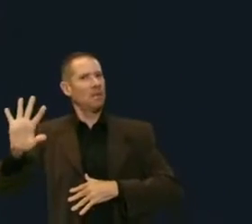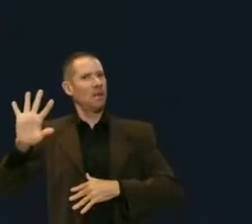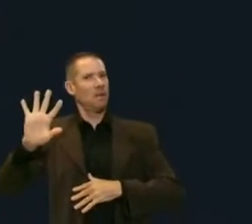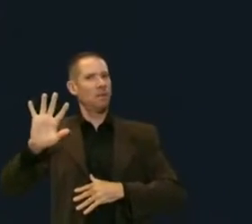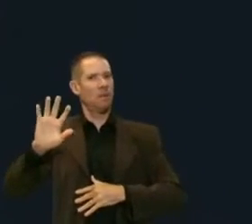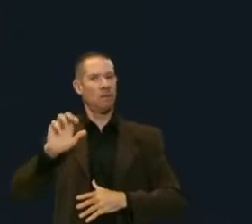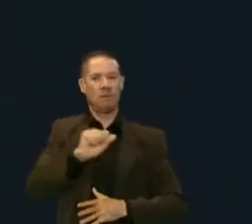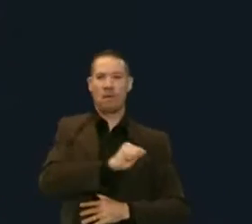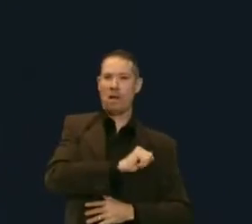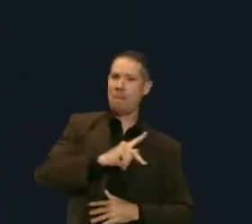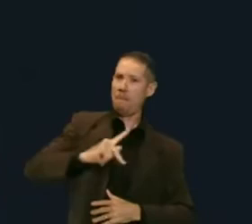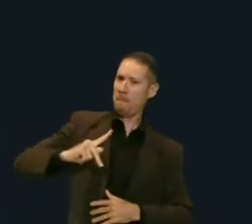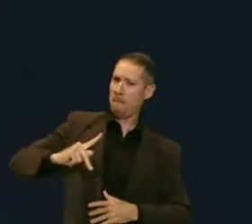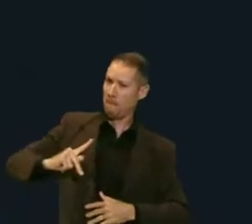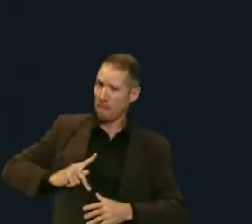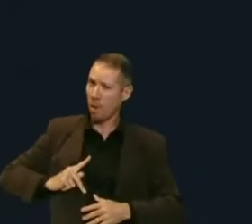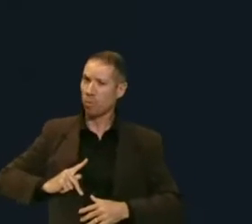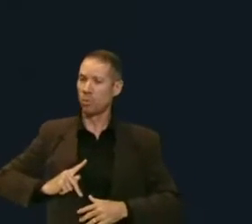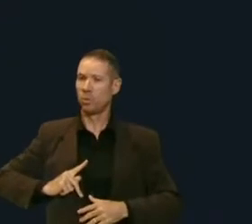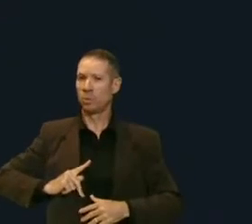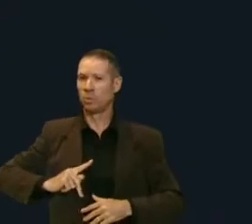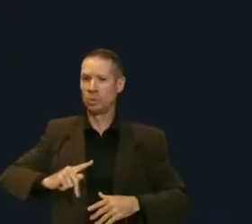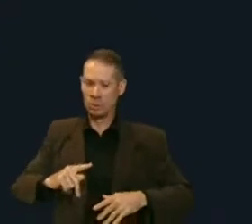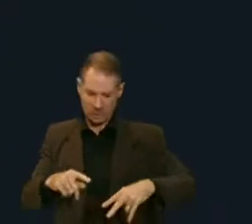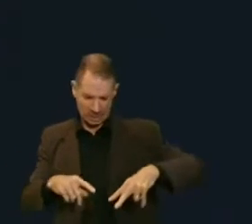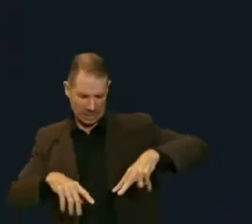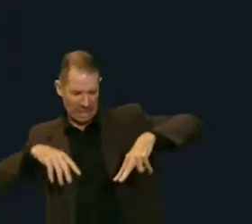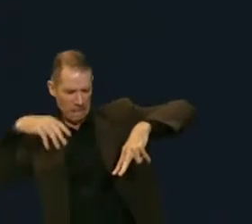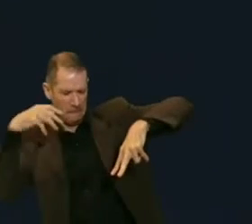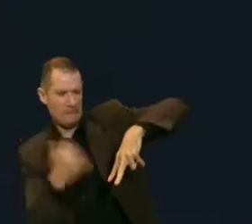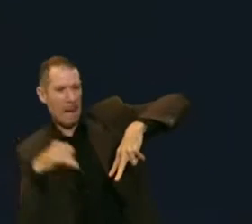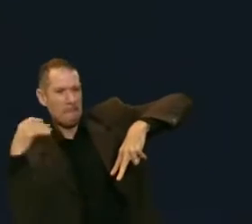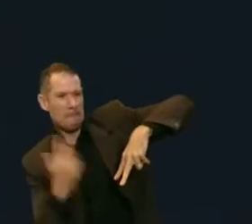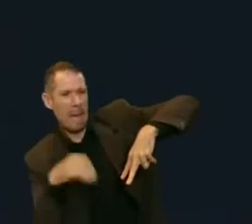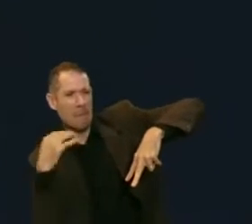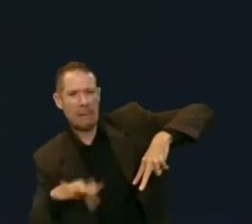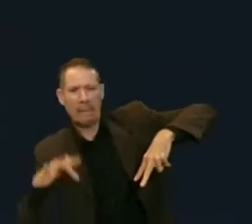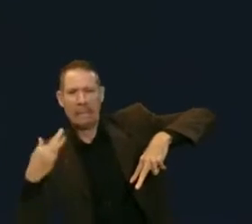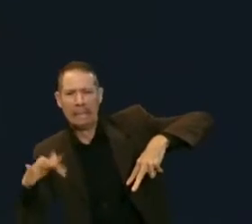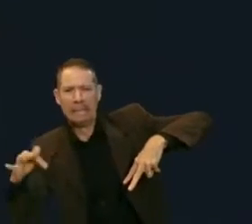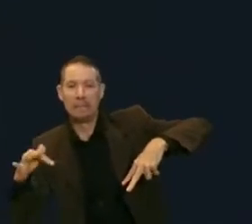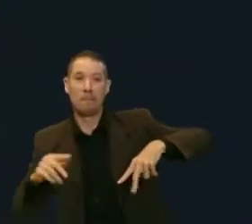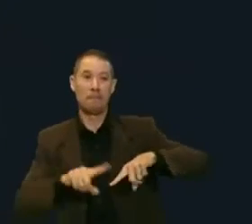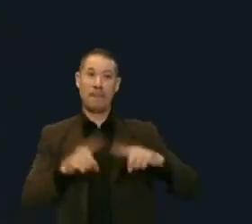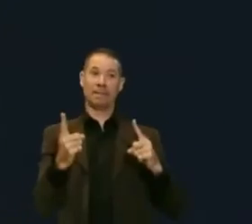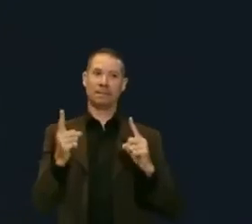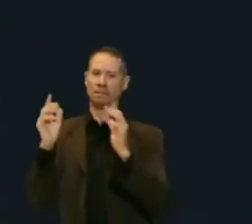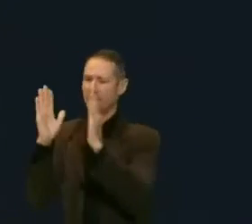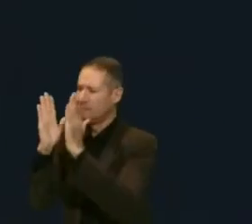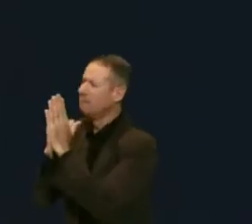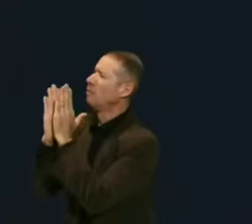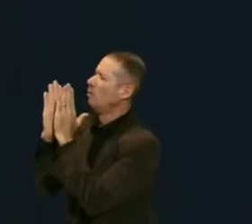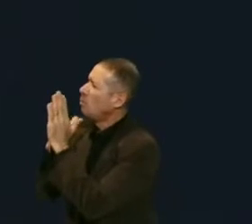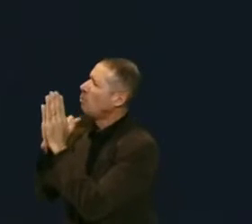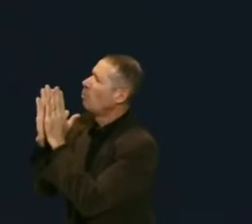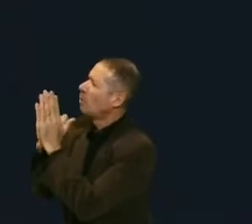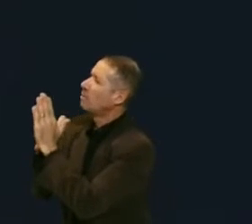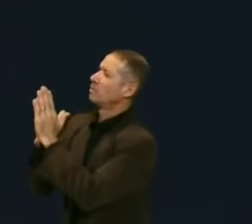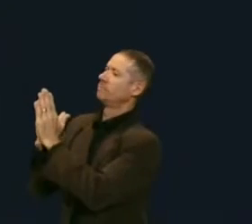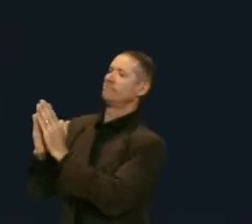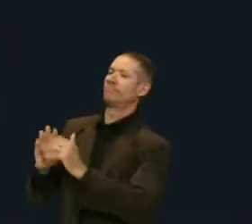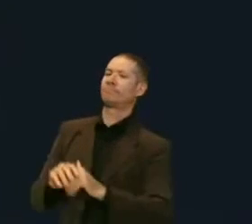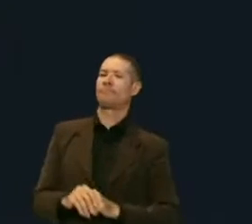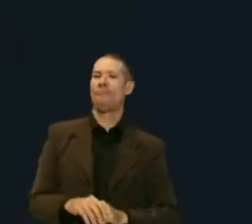O apóstolo Paulo ainda estava com as feridas abertas enquanto orava.